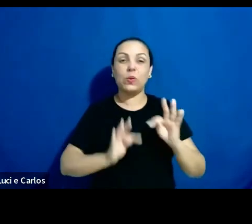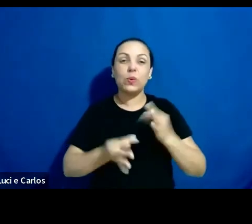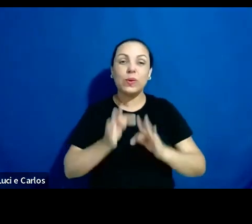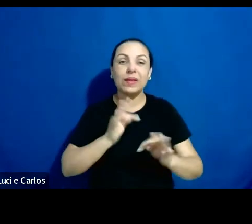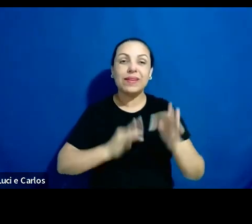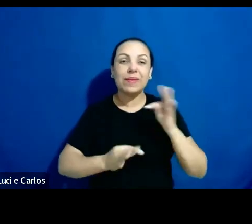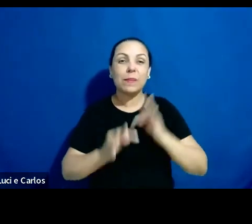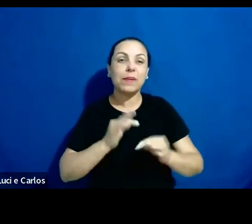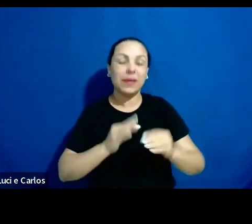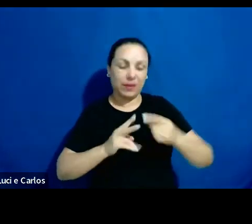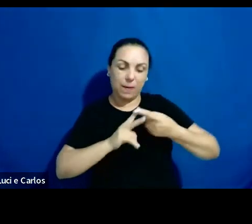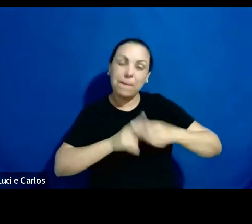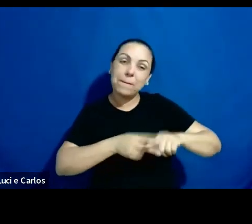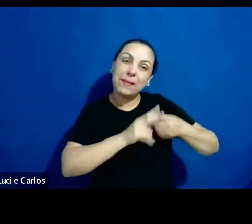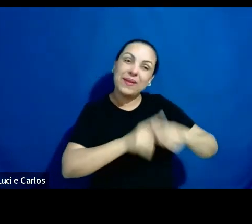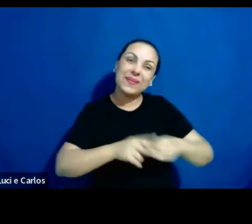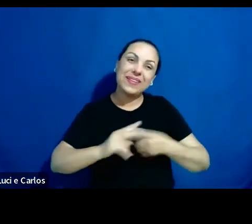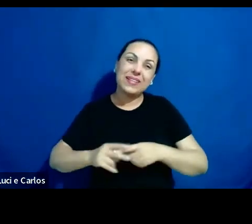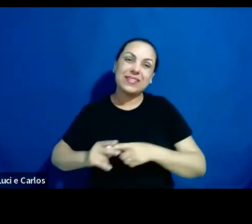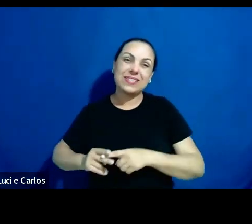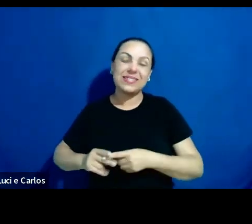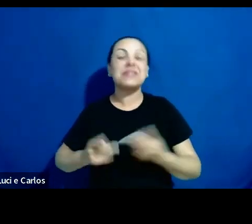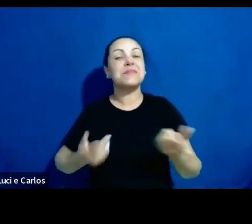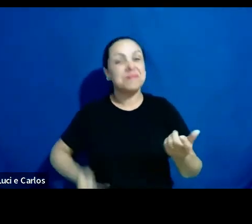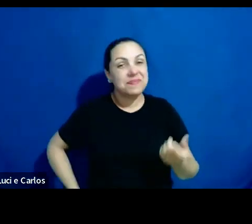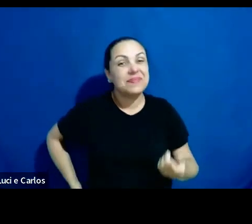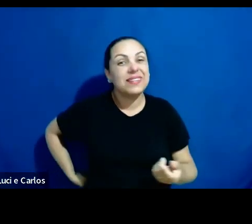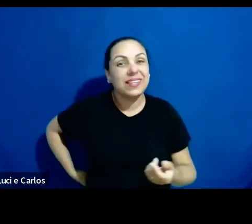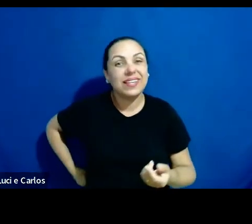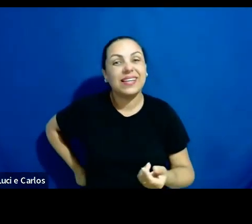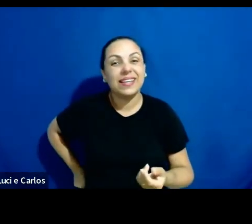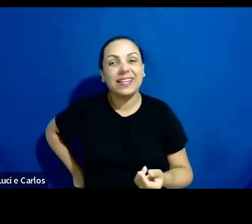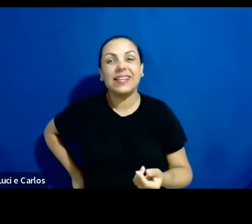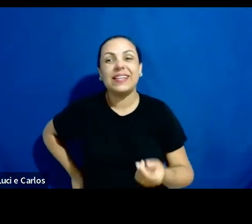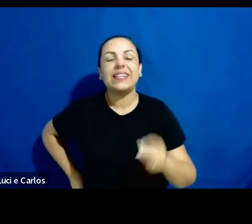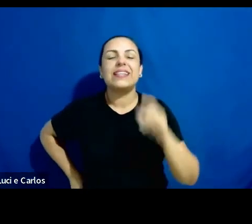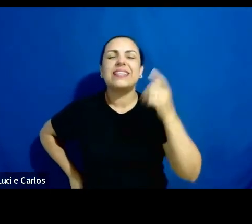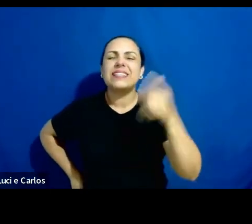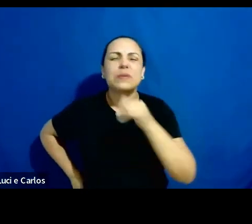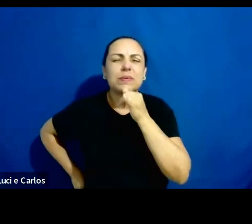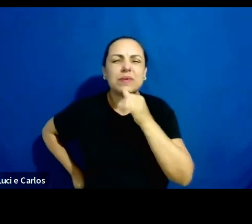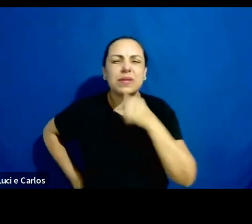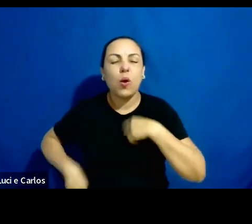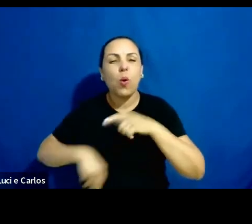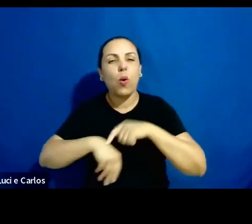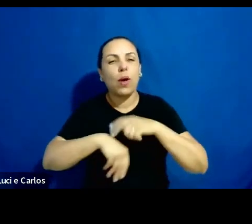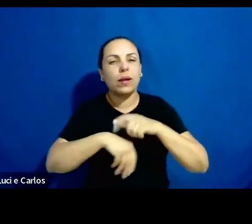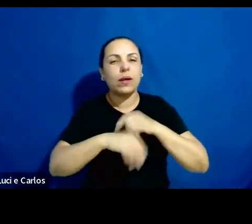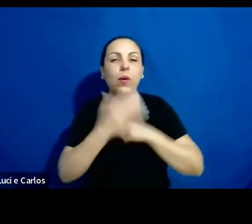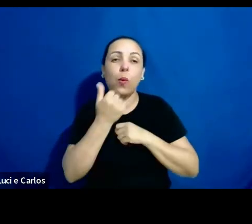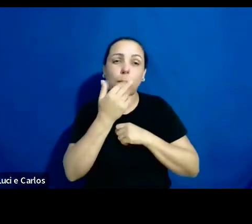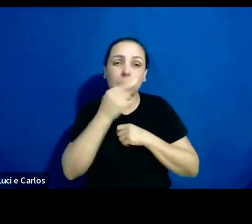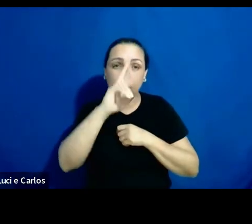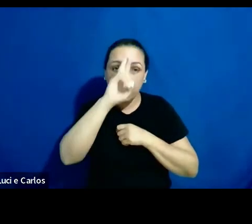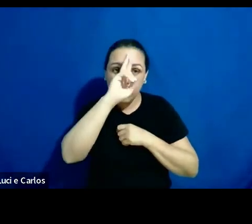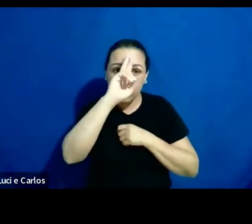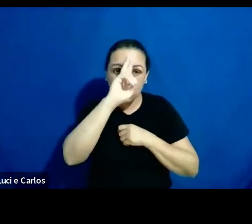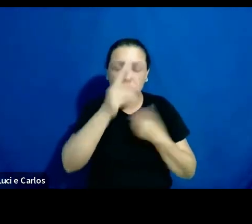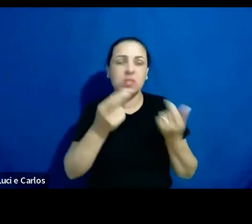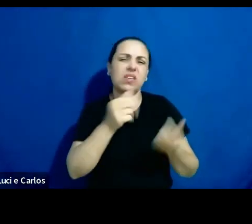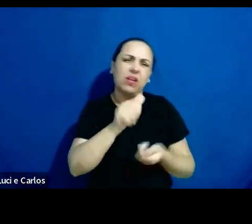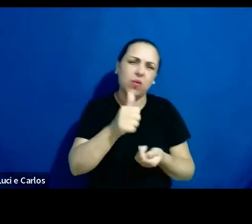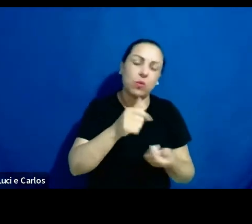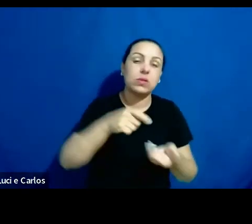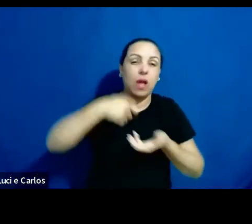certo? Olha, se você repete o almoço no jantar, eu sinto lhe dizer que